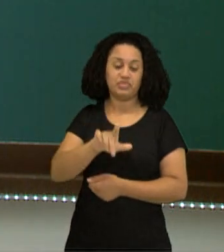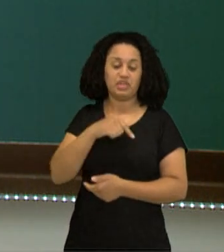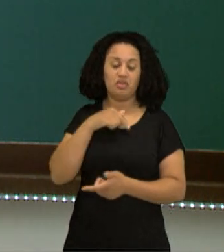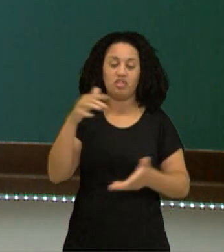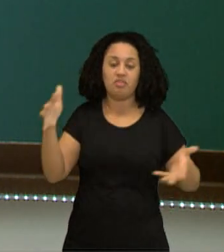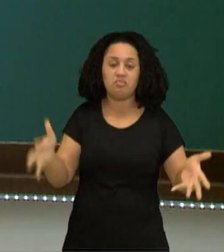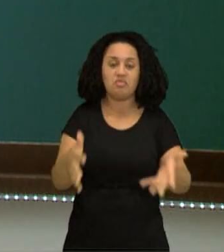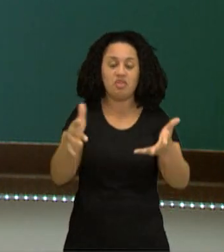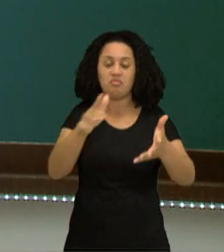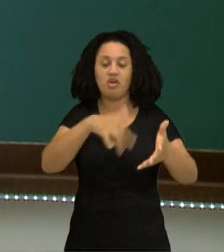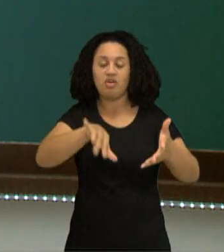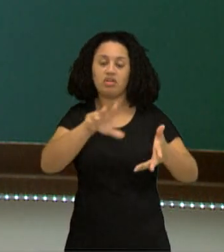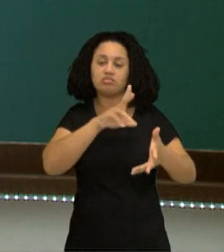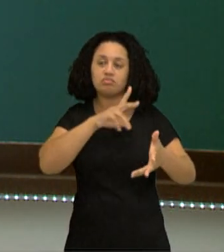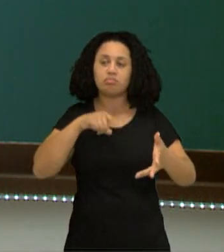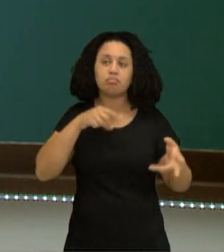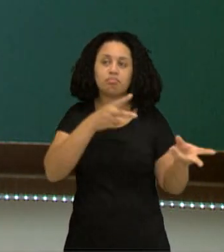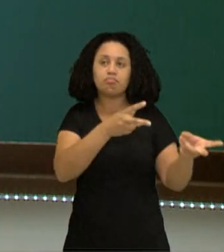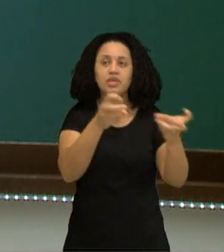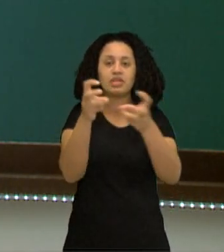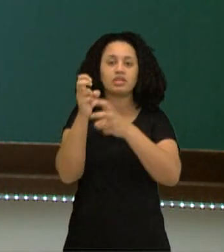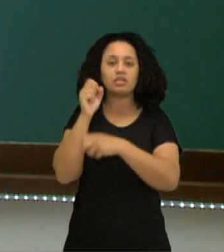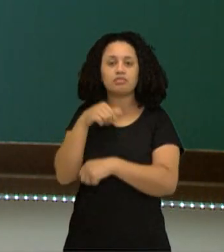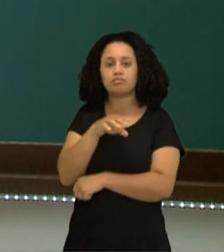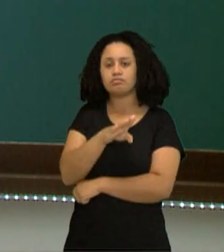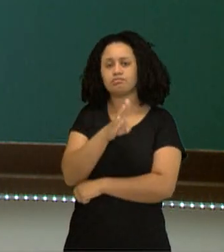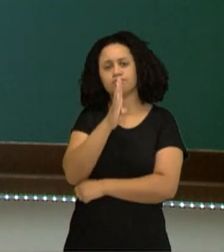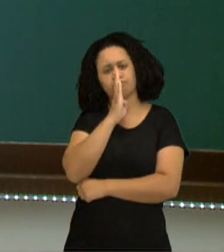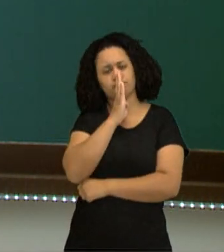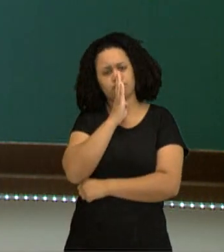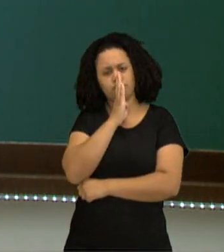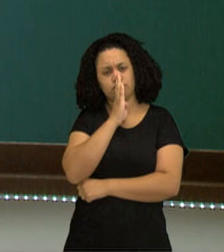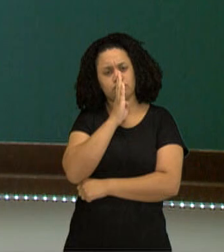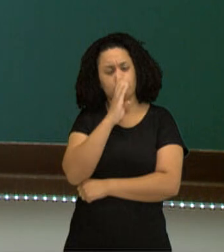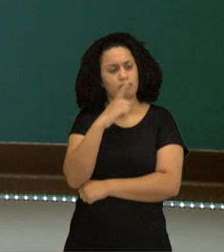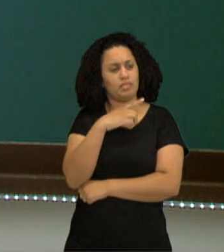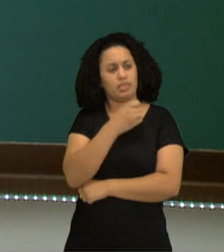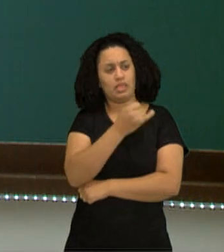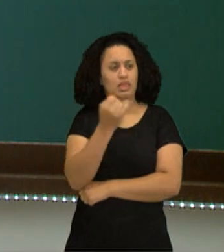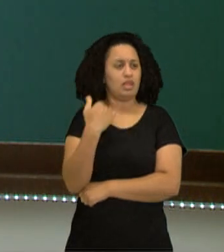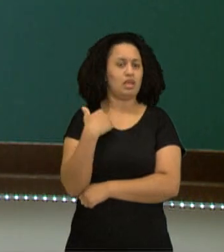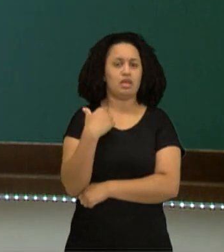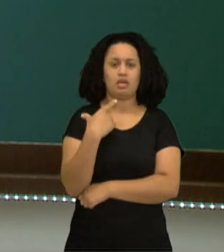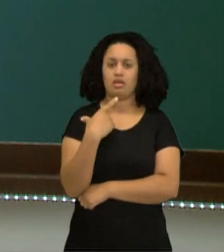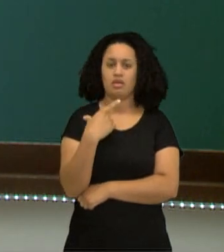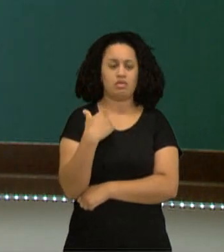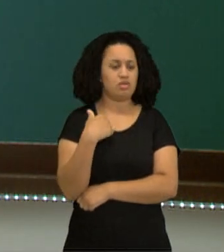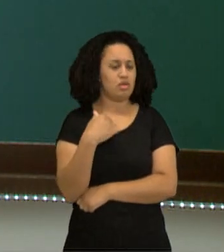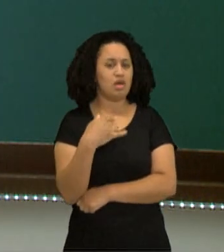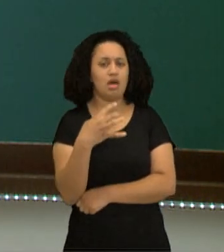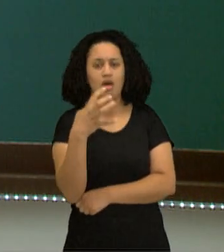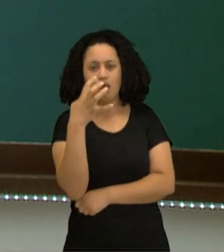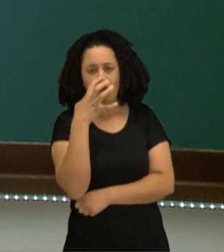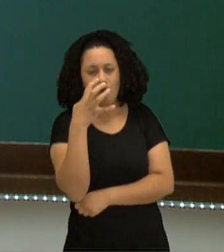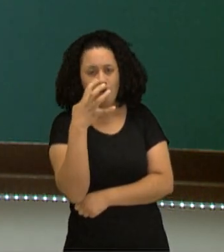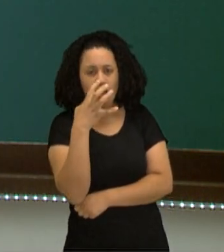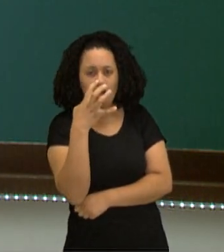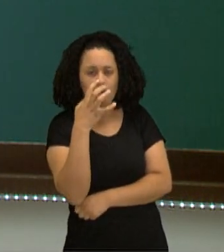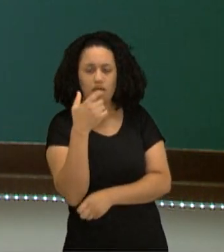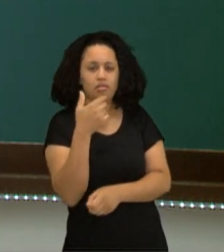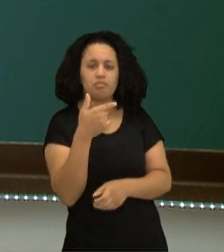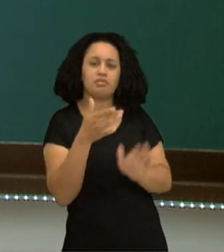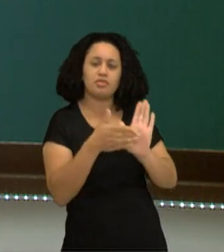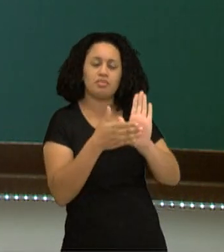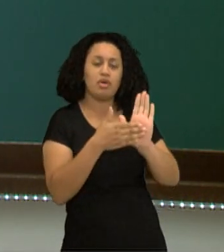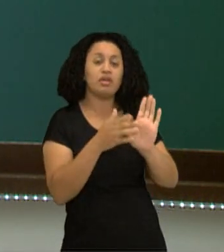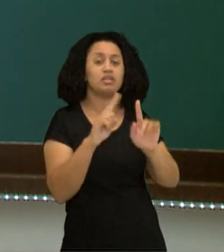a perceber o silêncio à sua volta. Há aqueles que saíram e ficaram maravilhados com a proposta e há aqueles